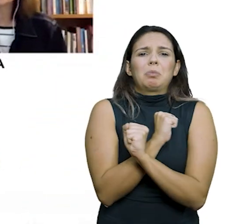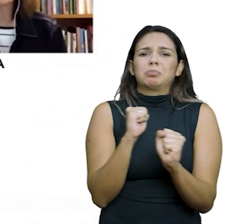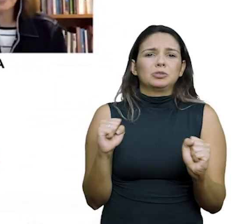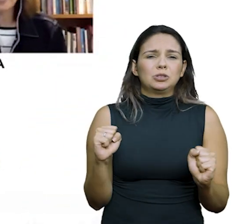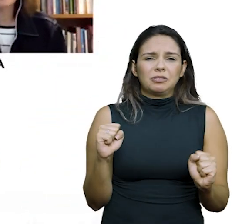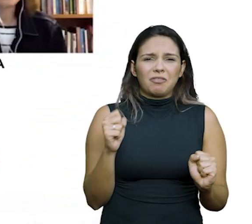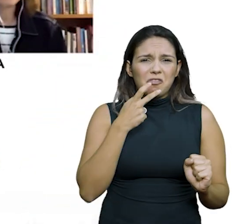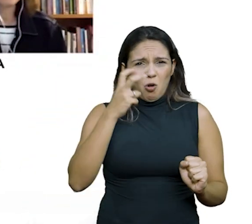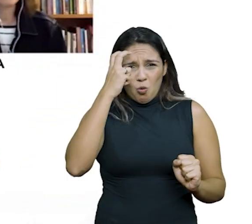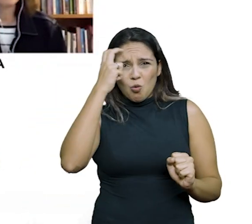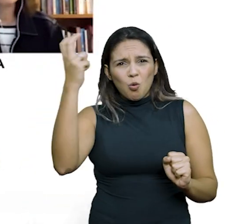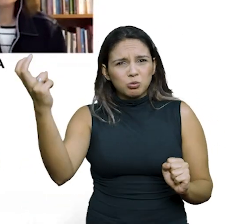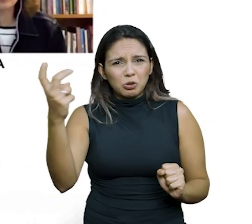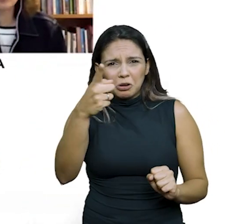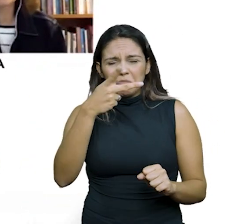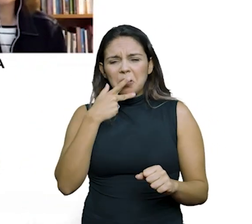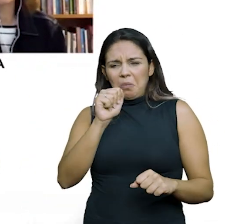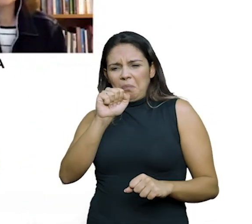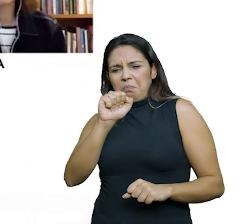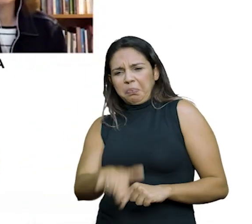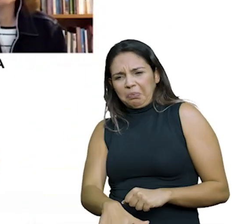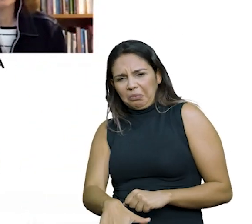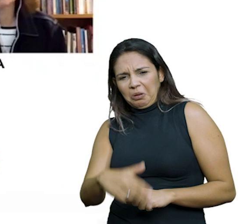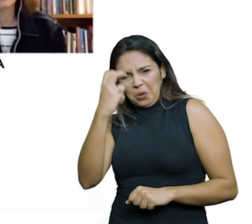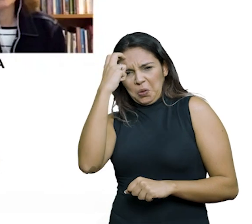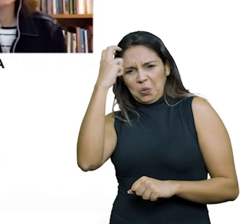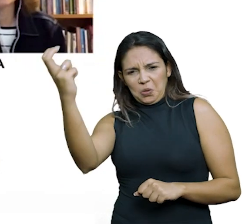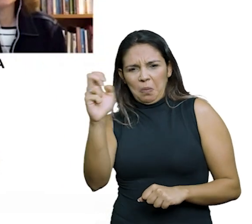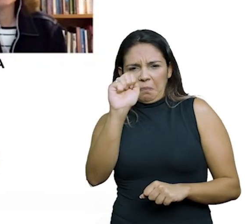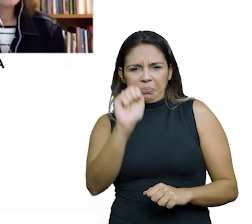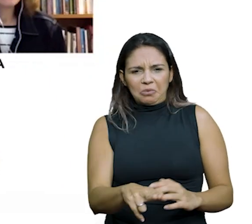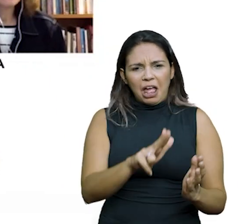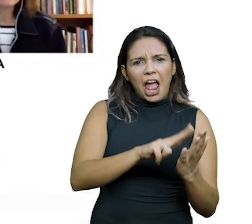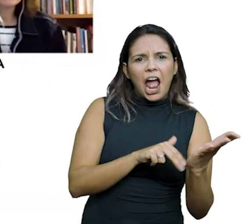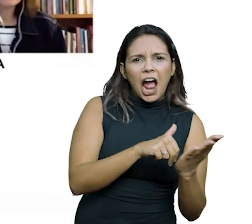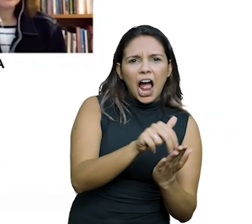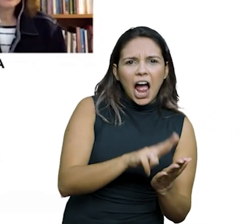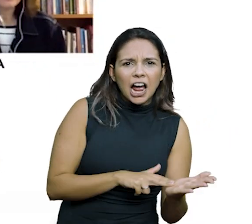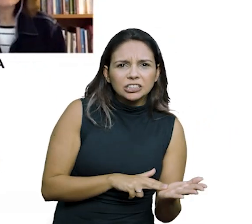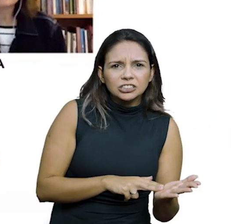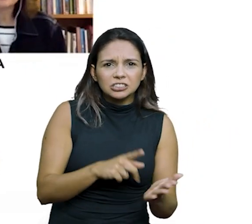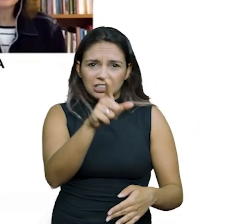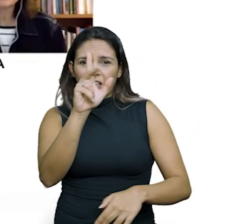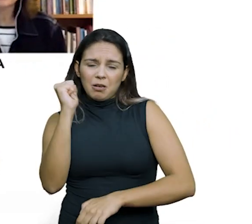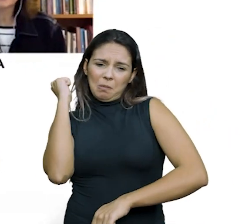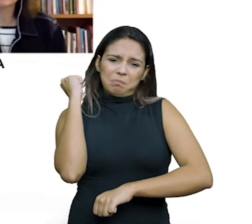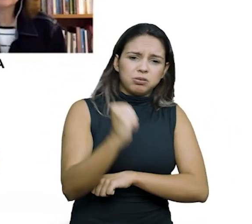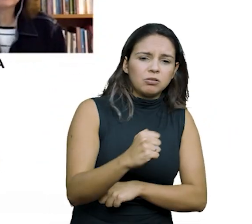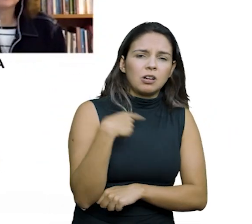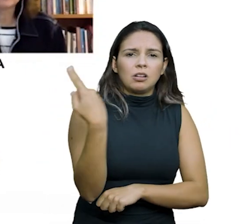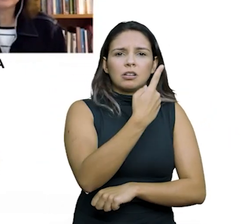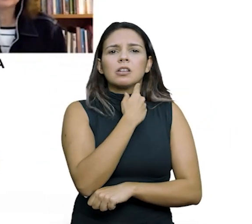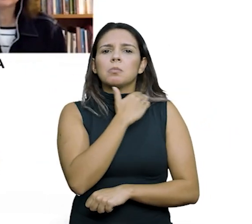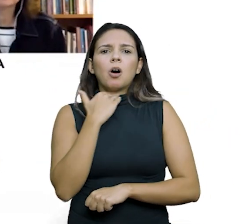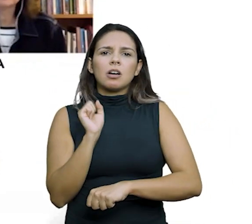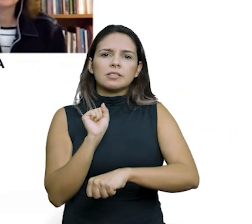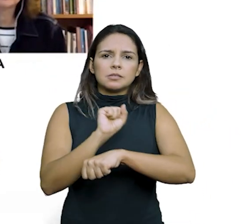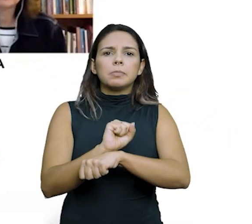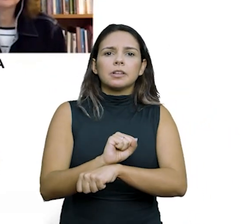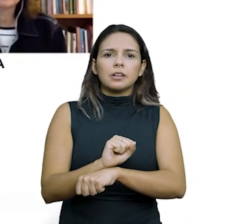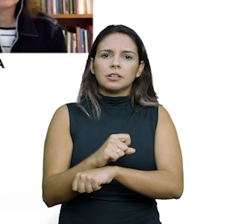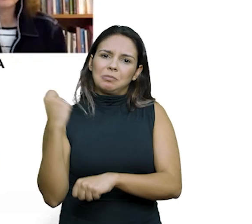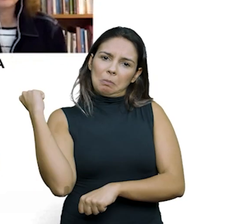subestimar a cultura, subestimar a arte, eu acho que é assassinar nossas esperanças. Sem